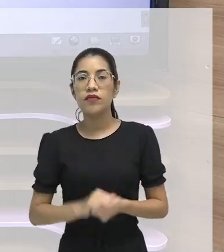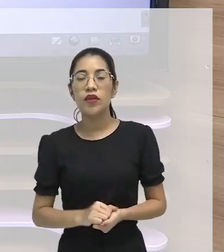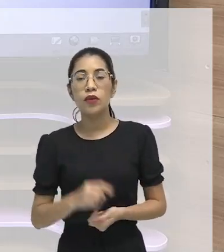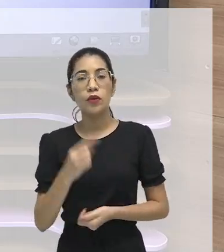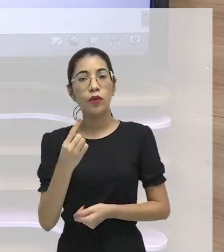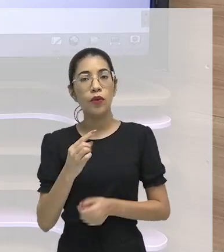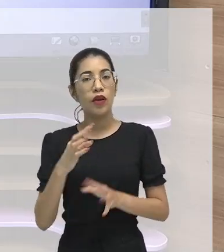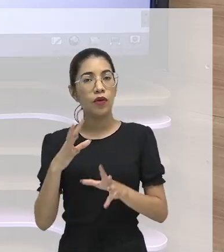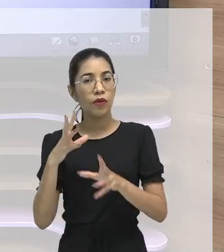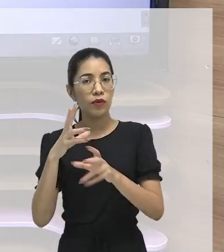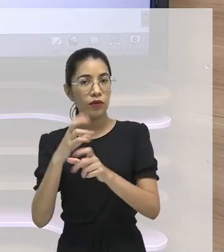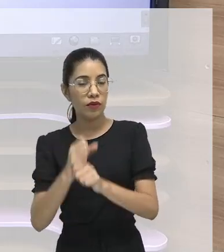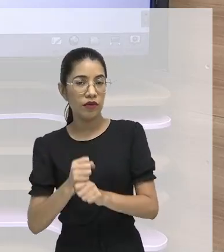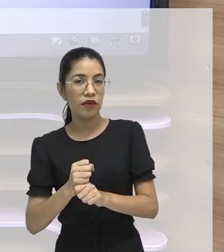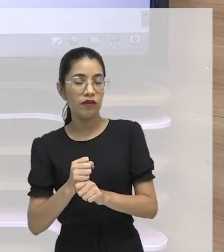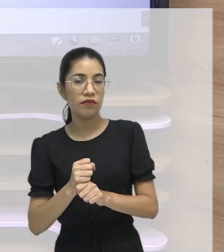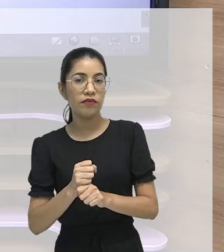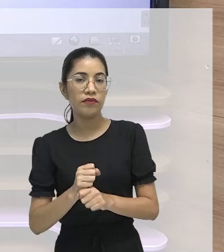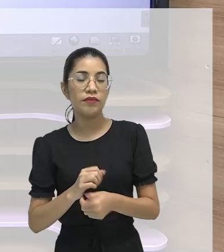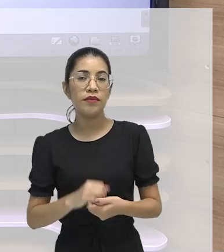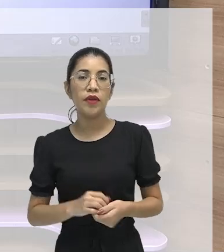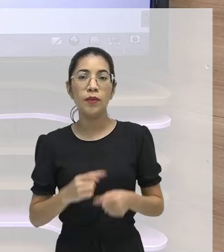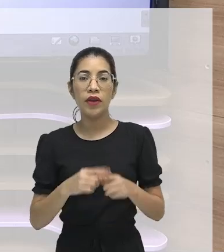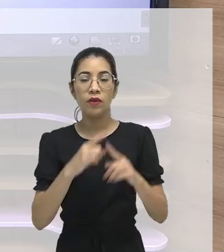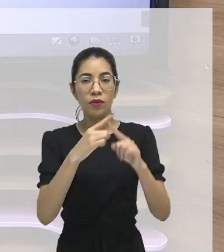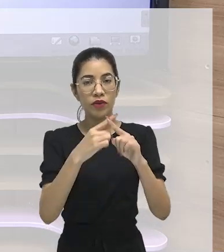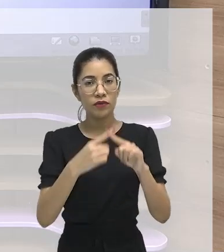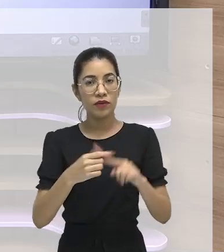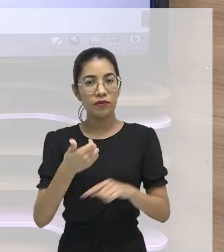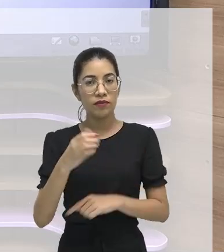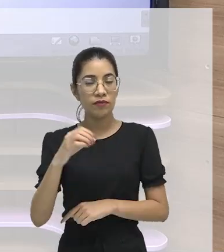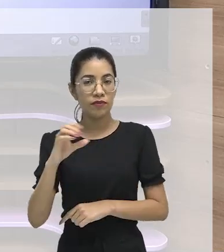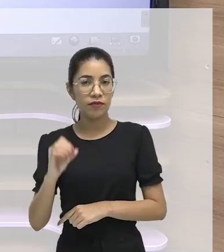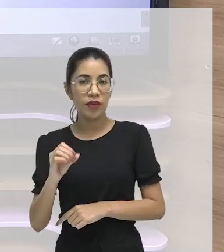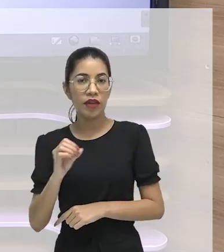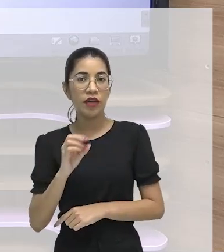como sendo o total, o todo, tá? Porque quando eu multiplico por 100, eu